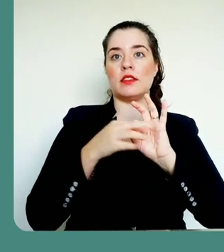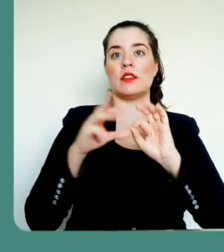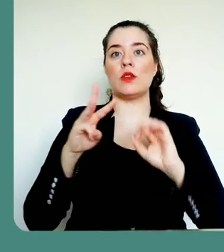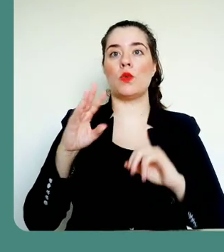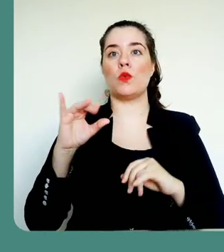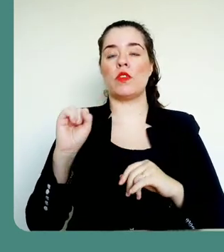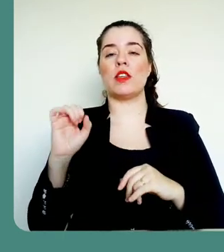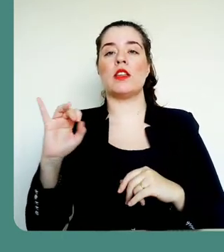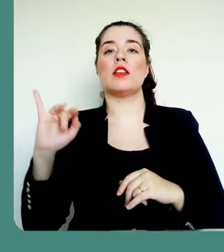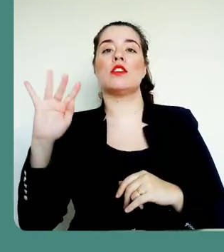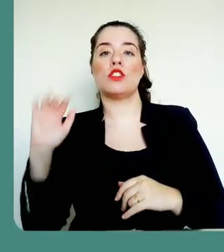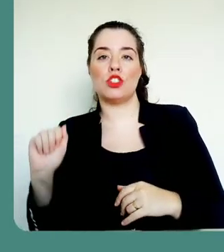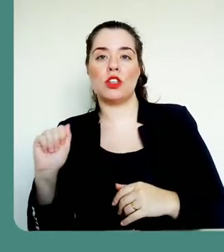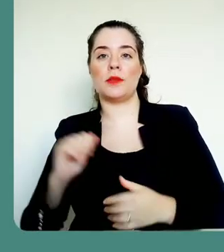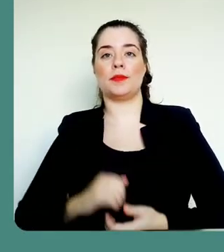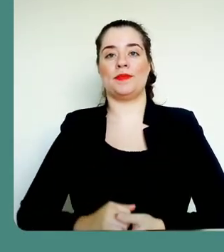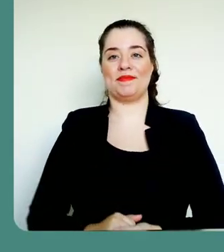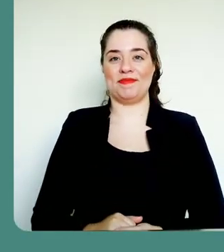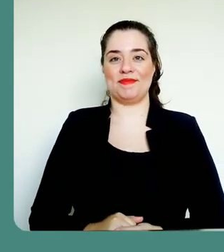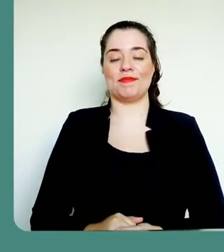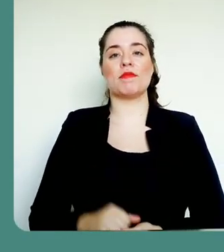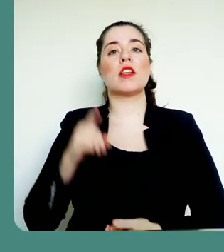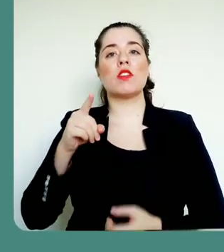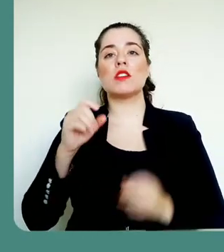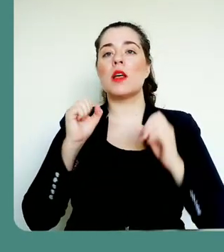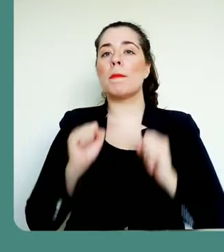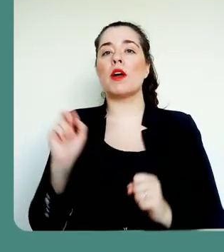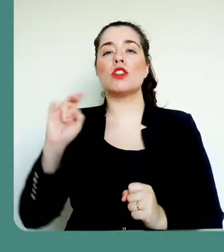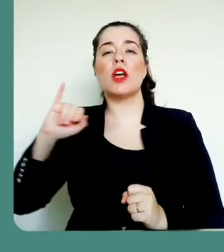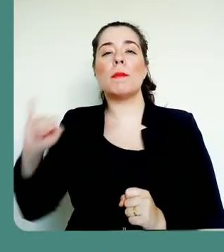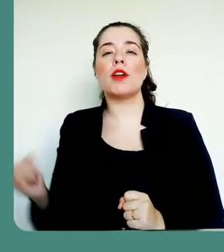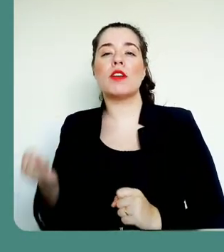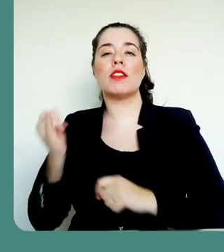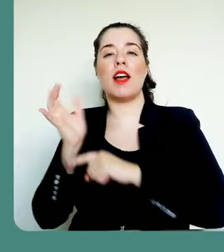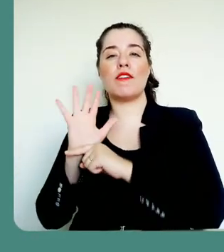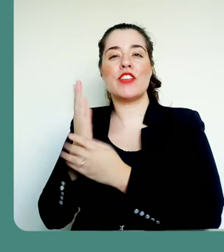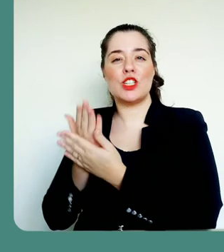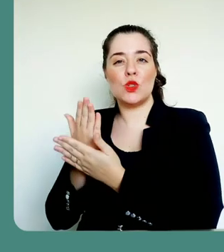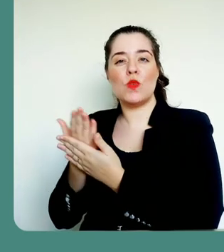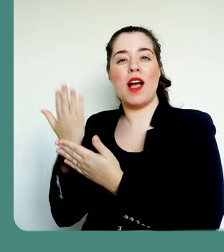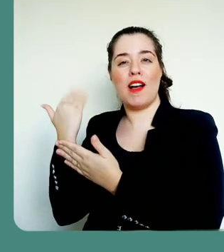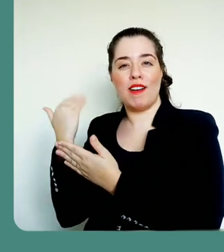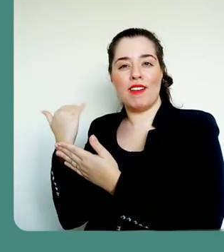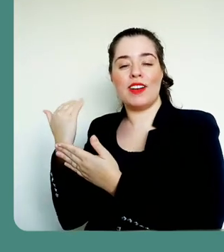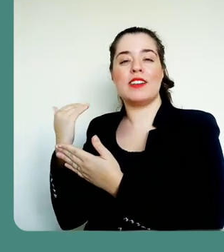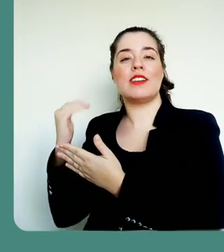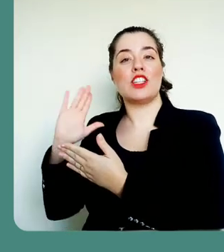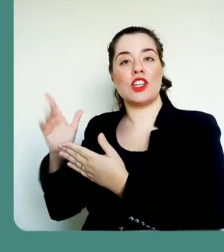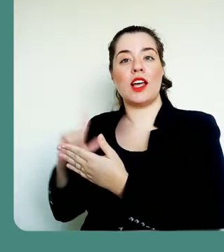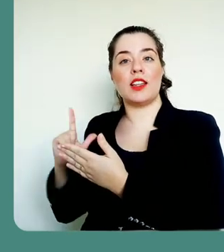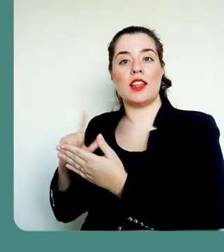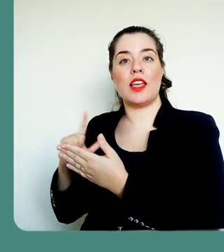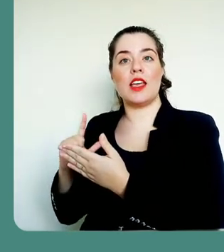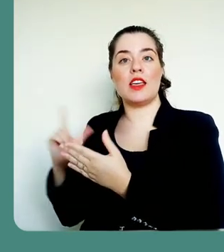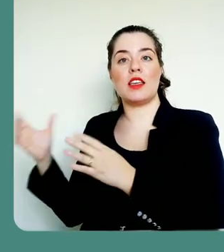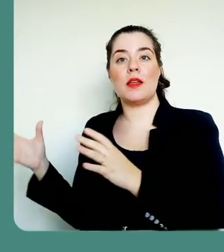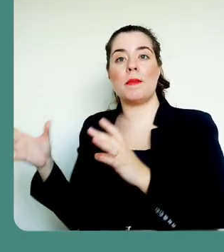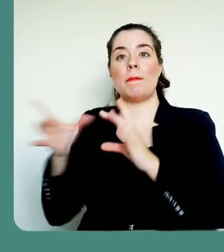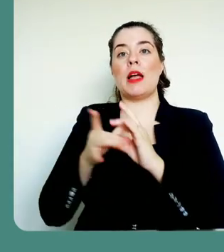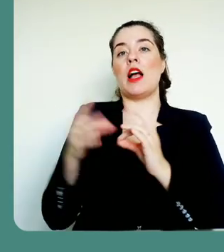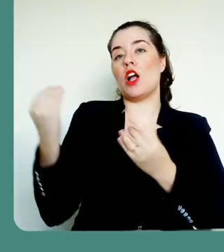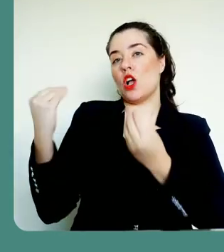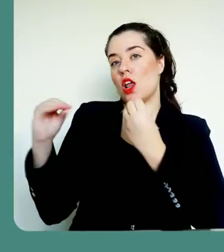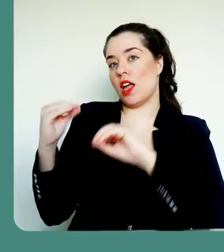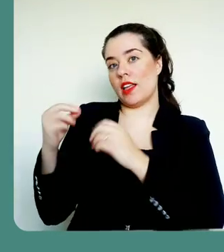o Vistia. Então, você pode gravar uma videoaula ou pegar um vídeo já produzido e colocar algumas